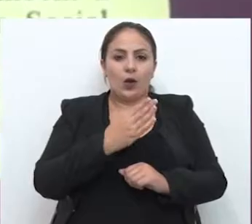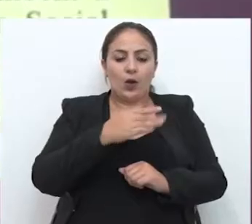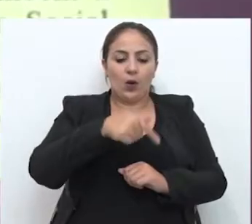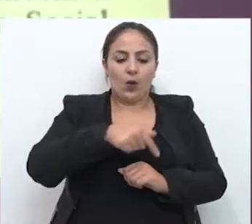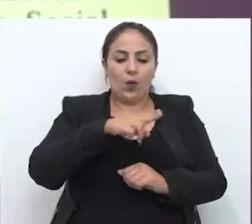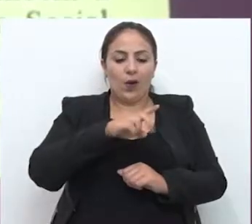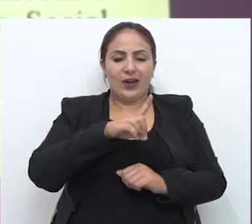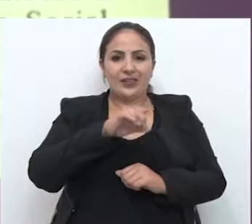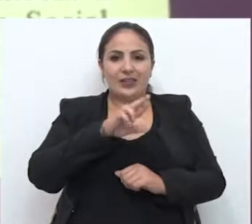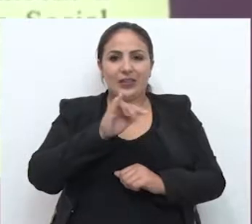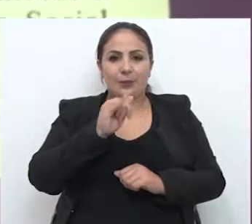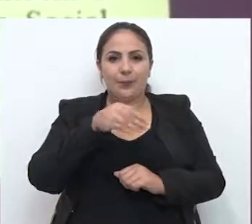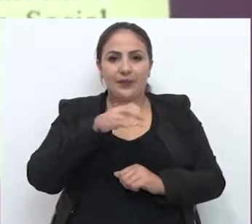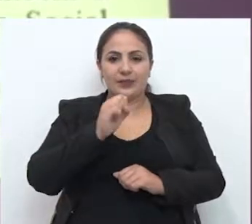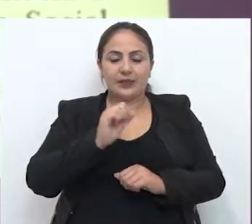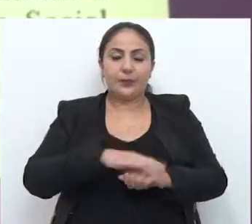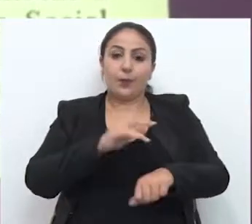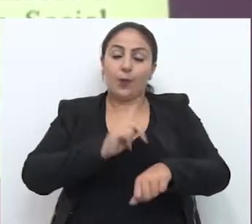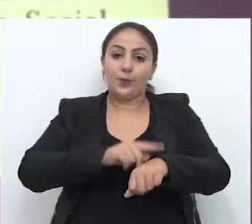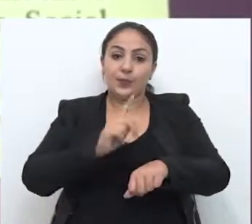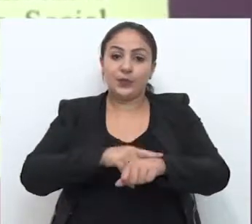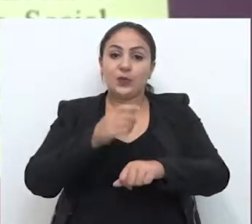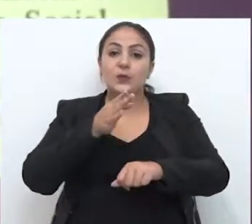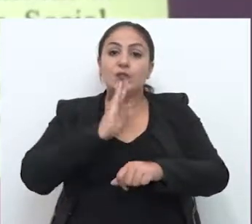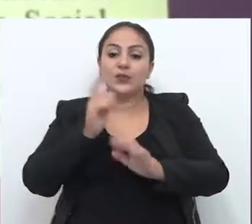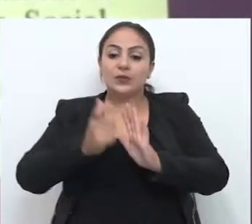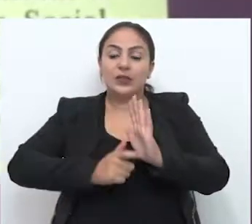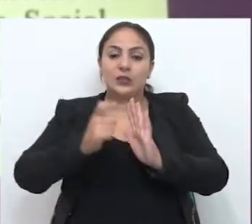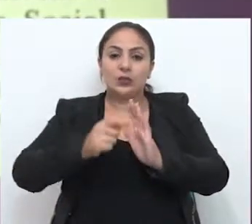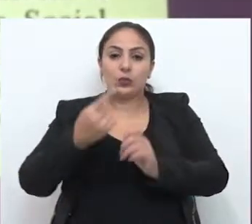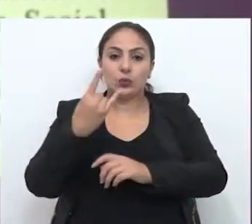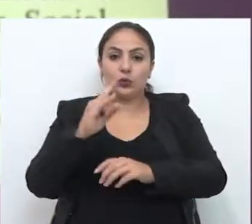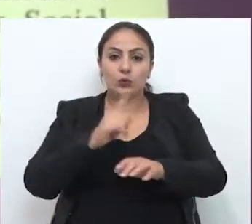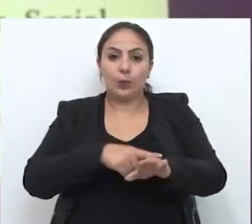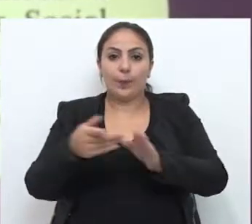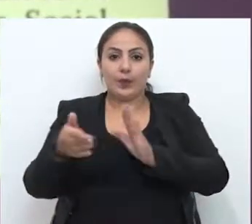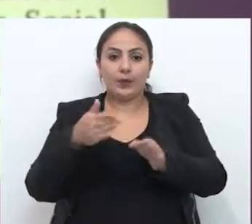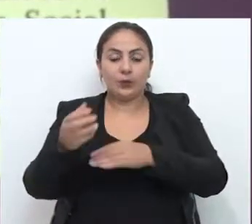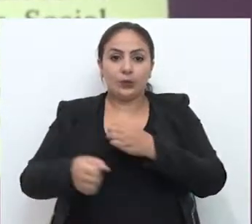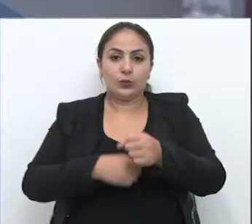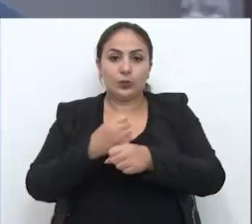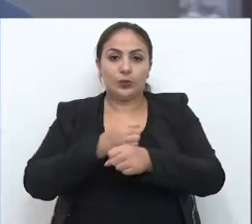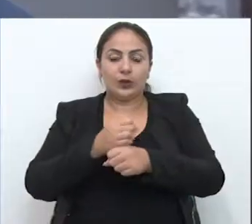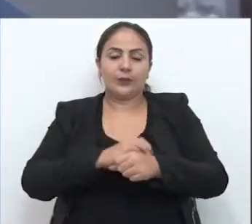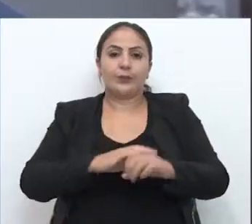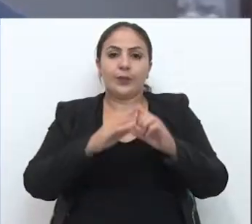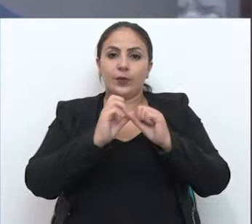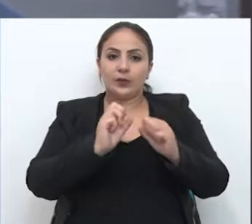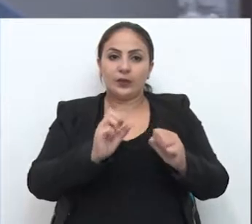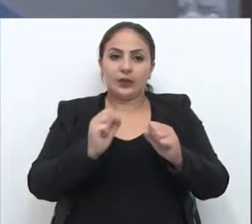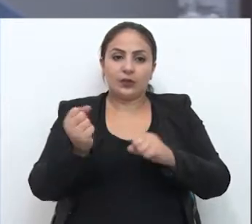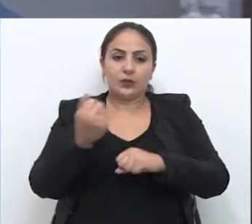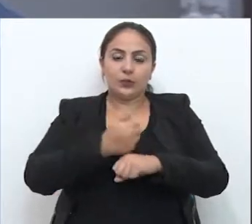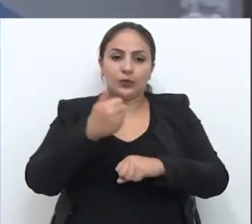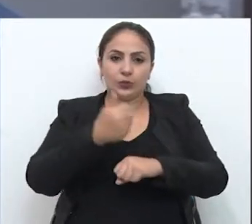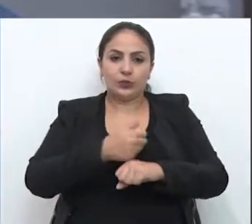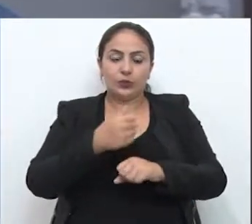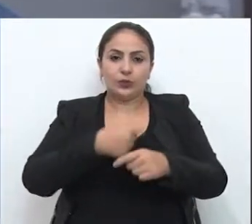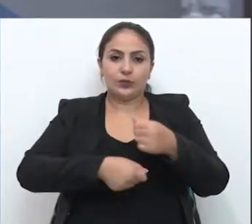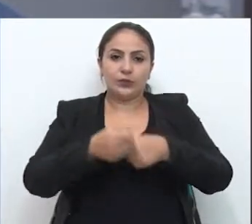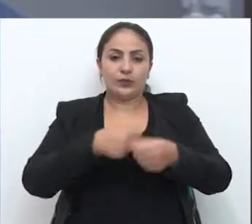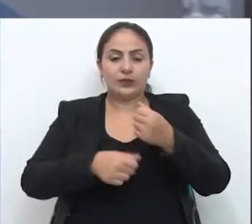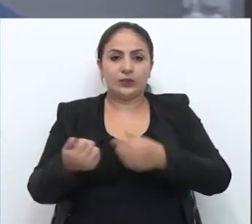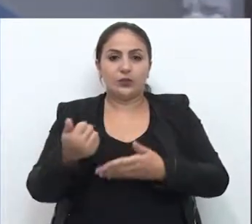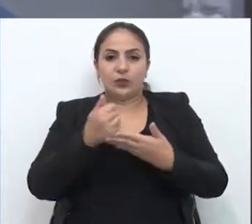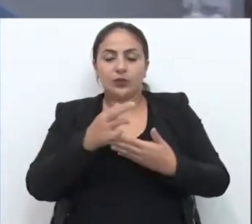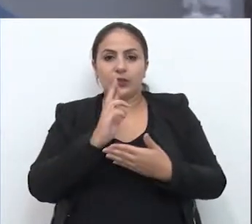quadrimestre. Portanto, agora foi o momento de conhecer os dados do último período do ano. O secretário substituto de